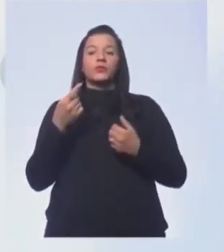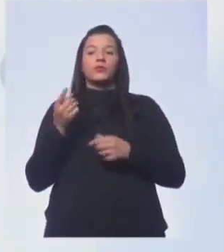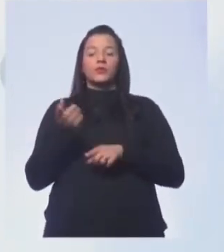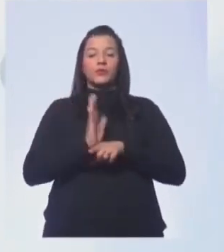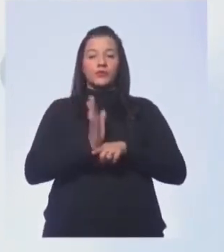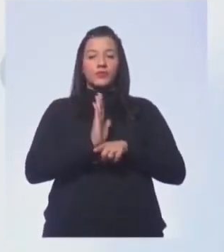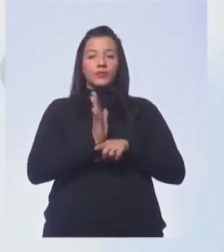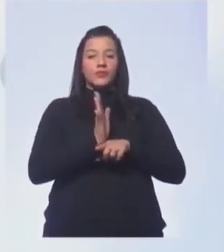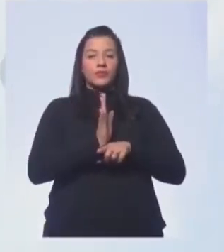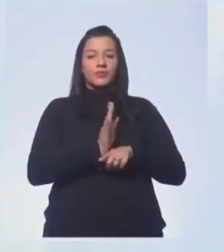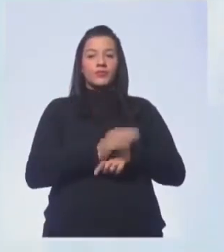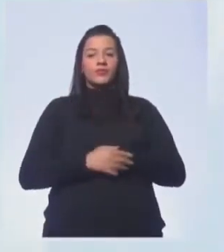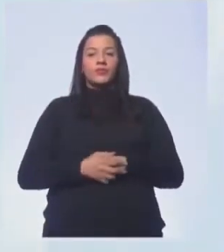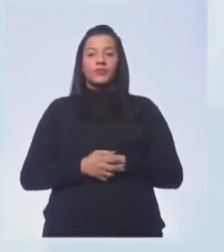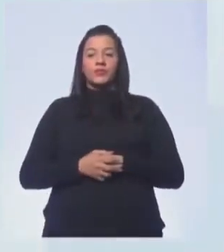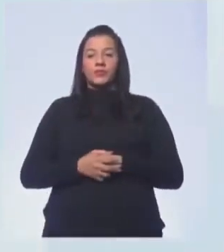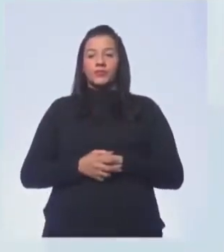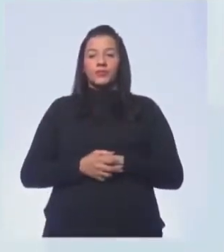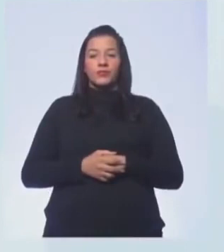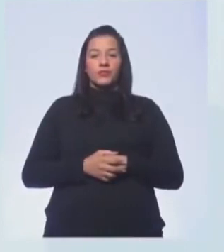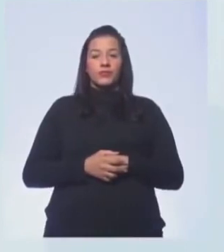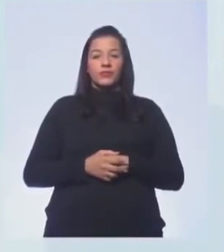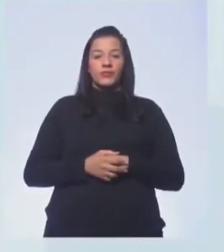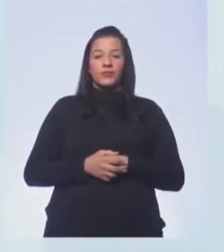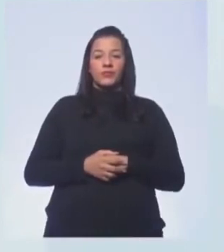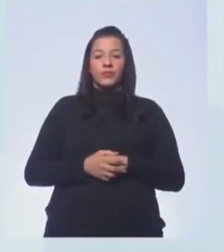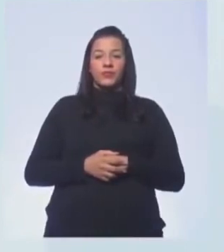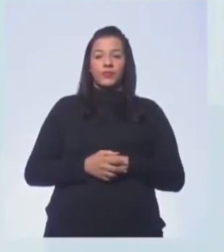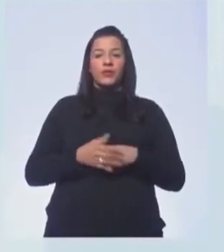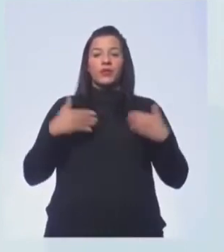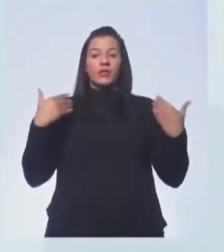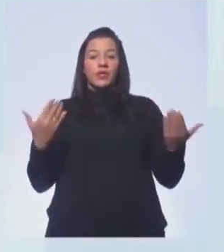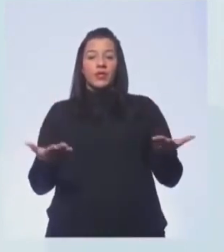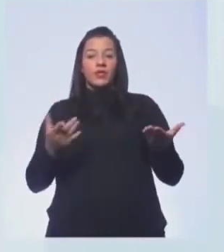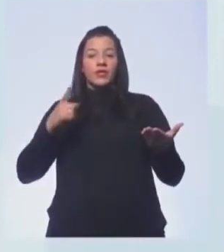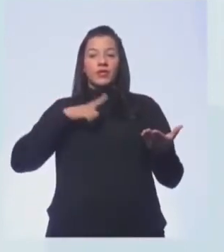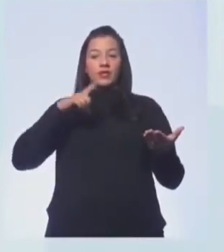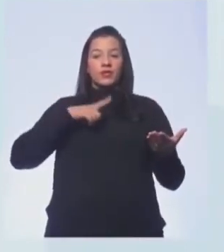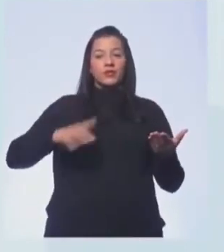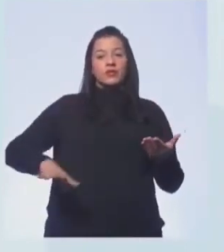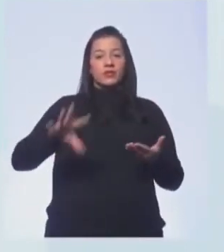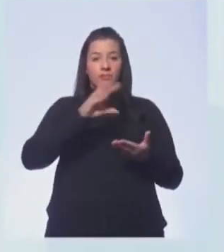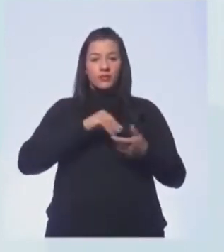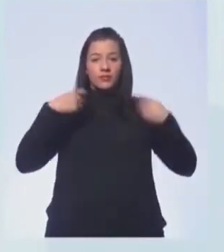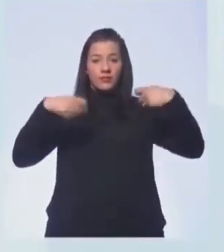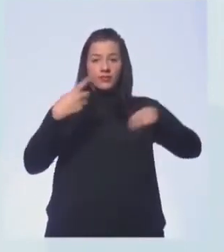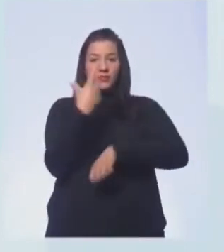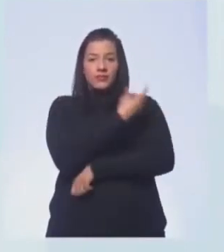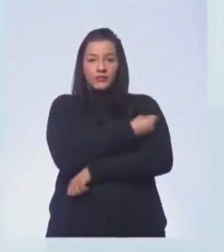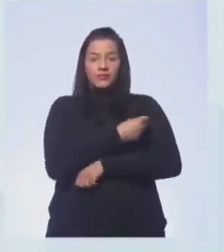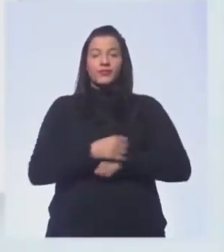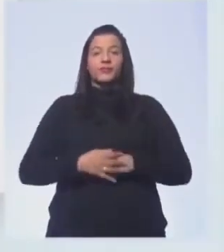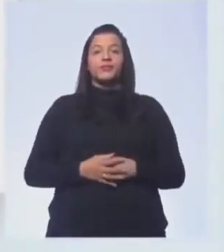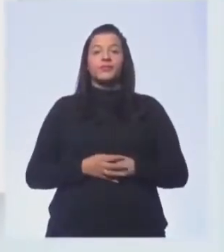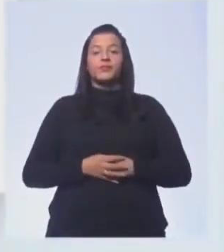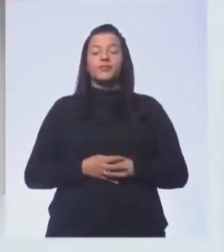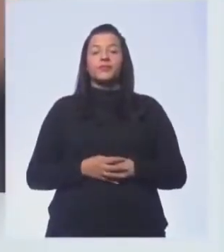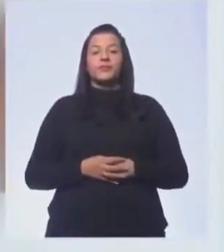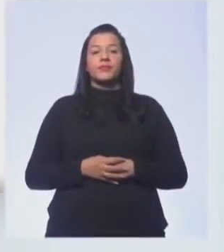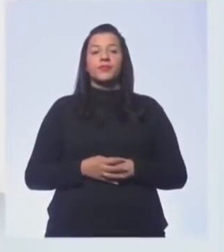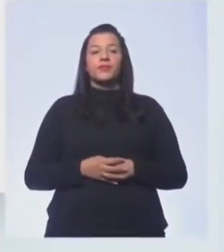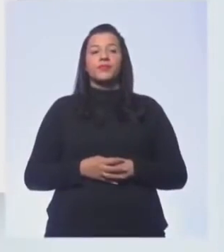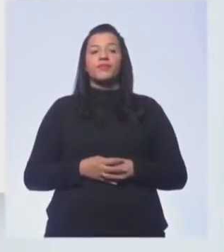não... É esse aqui, ó. Vamos lá. Vacinas são necessárias? É a discussão final. Vamos lá. As vacinas